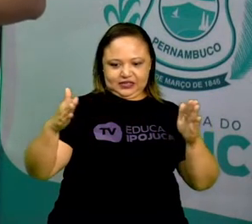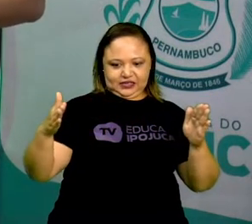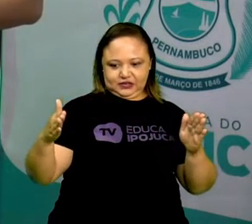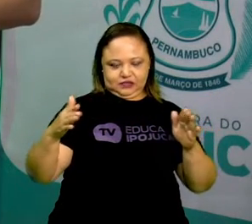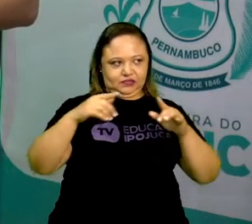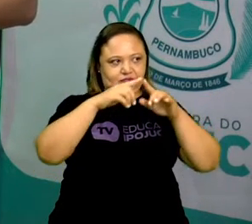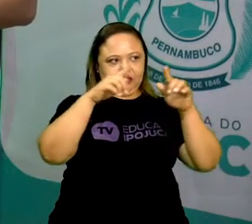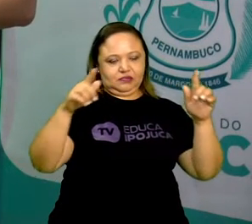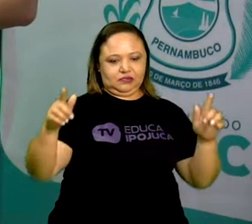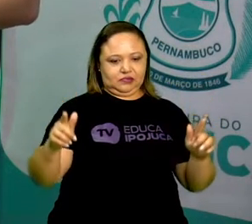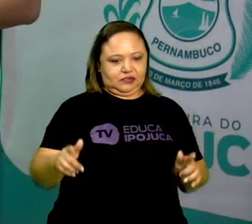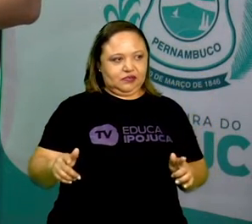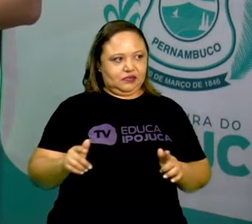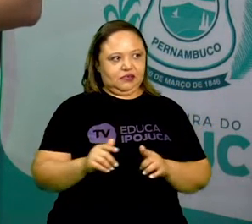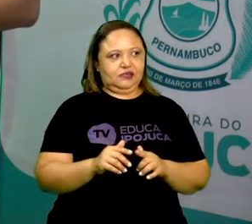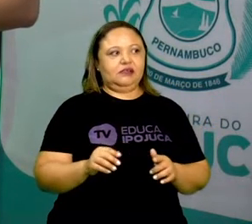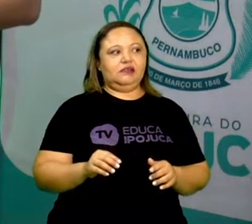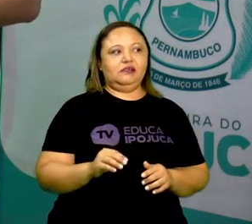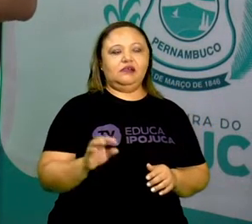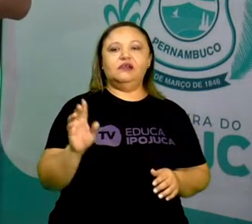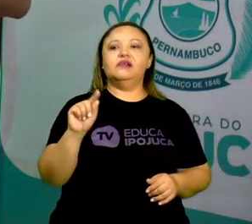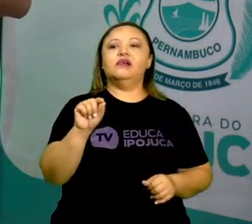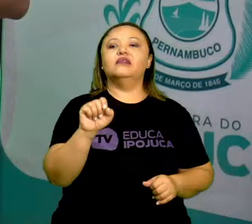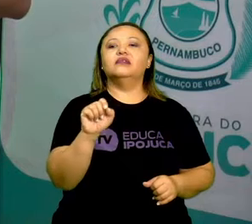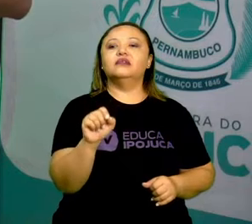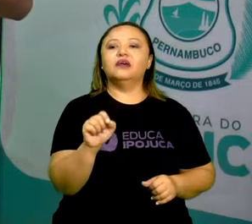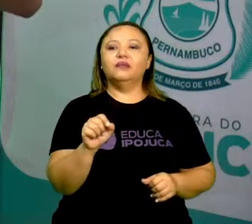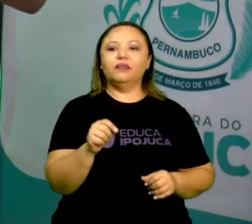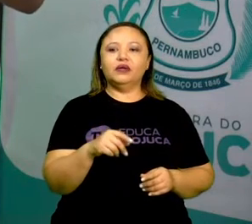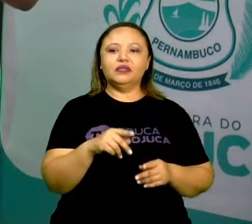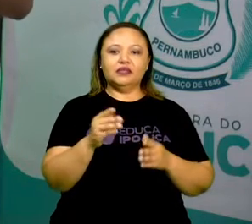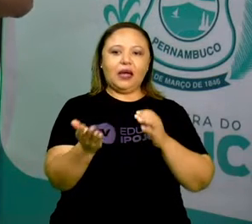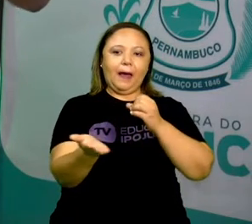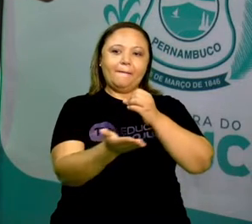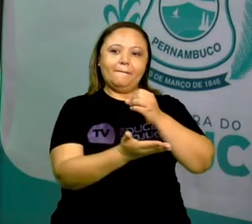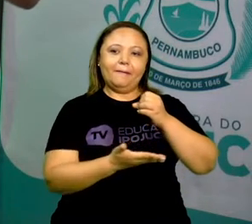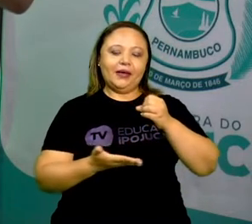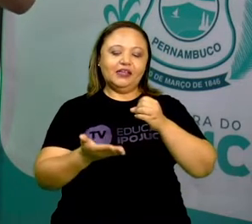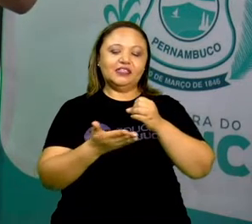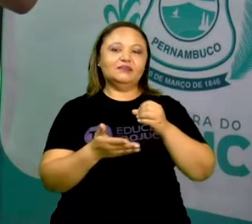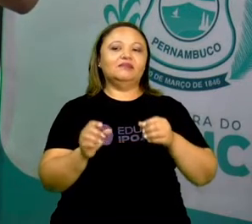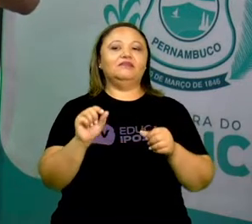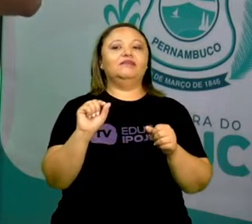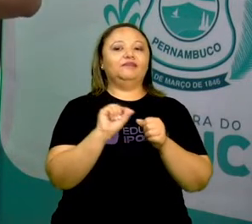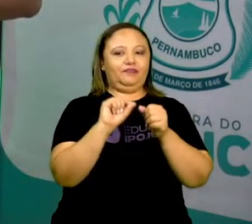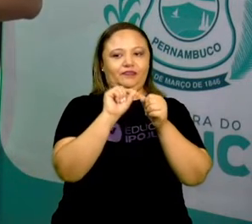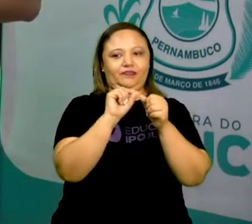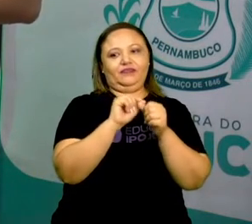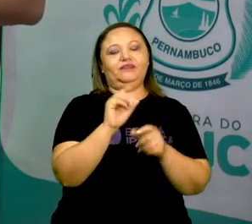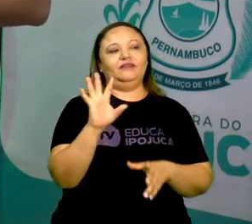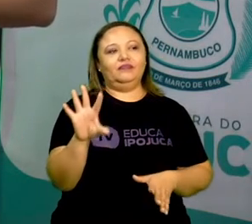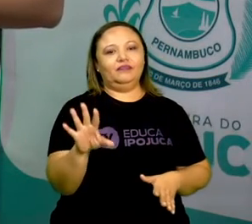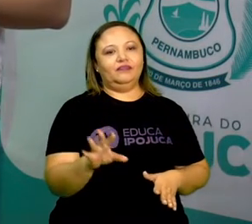retangular aqui a planificação que é a base para montagem